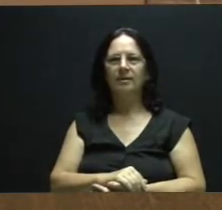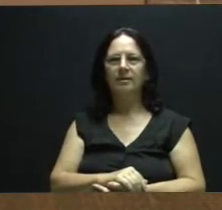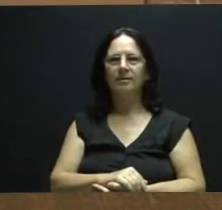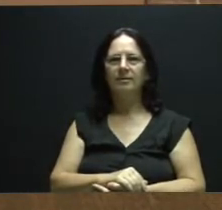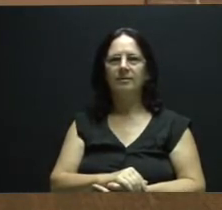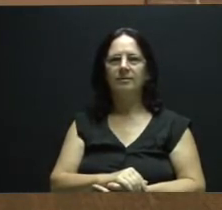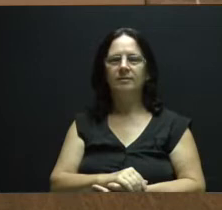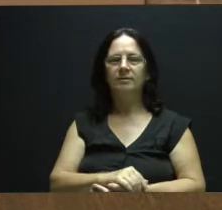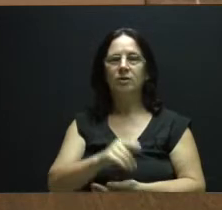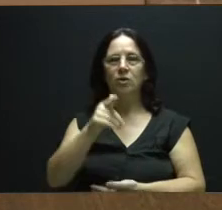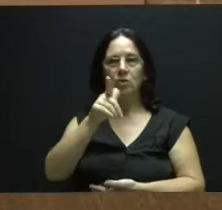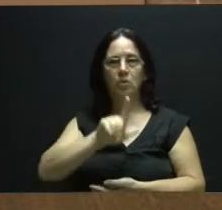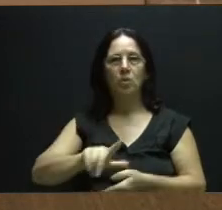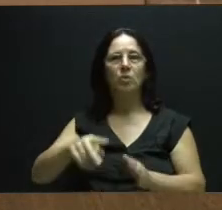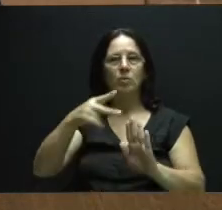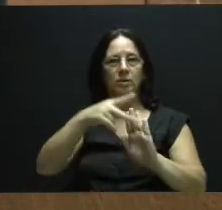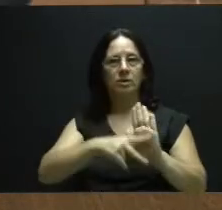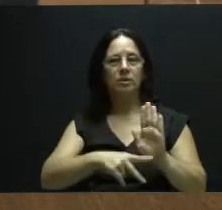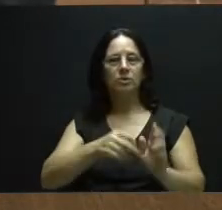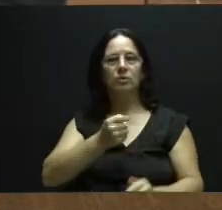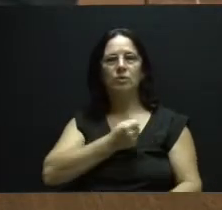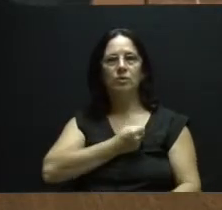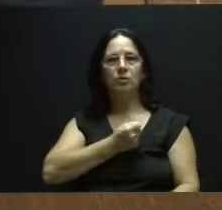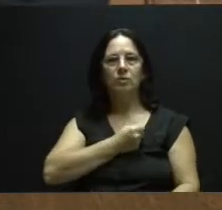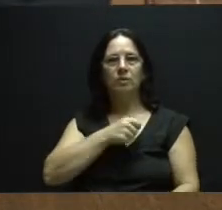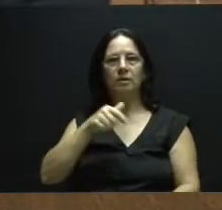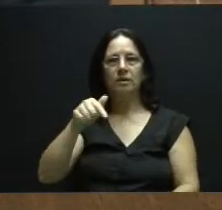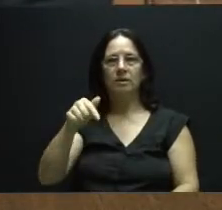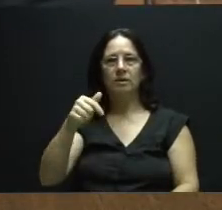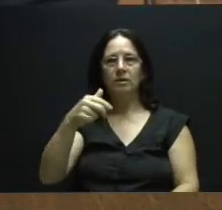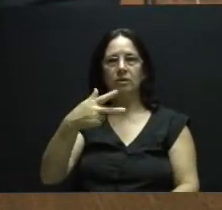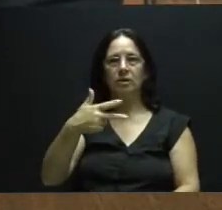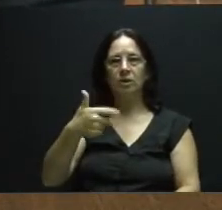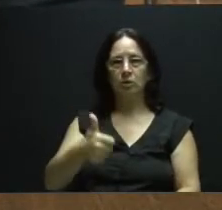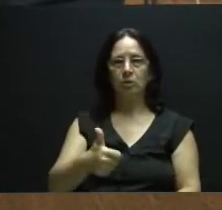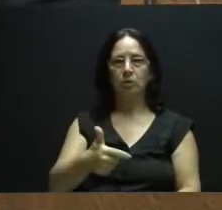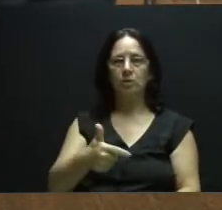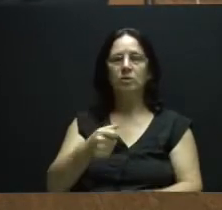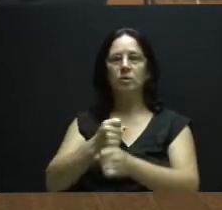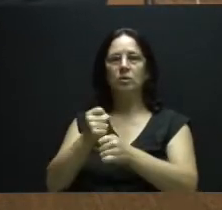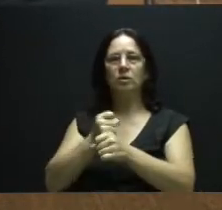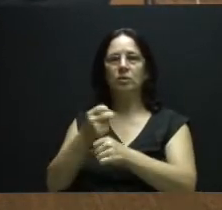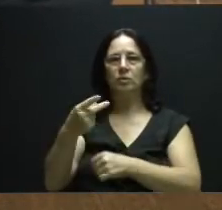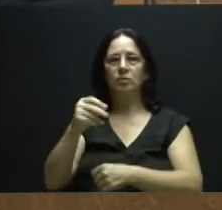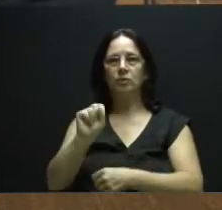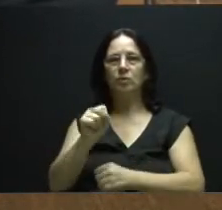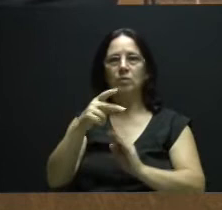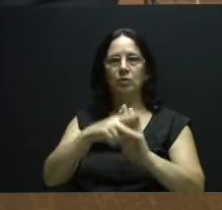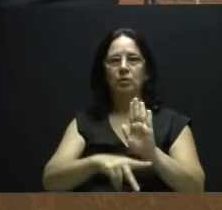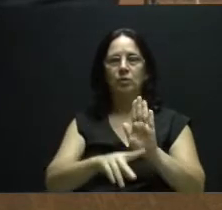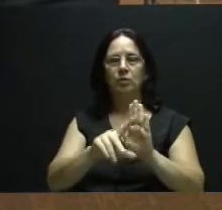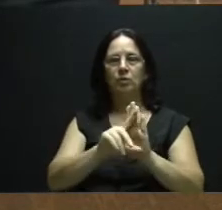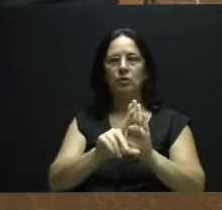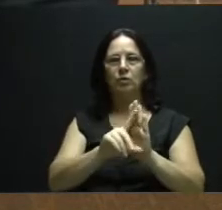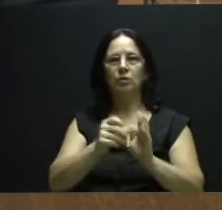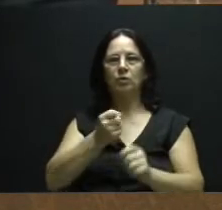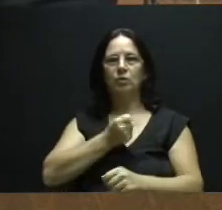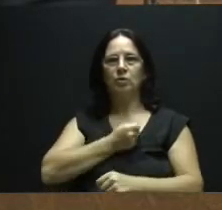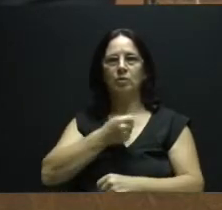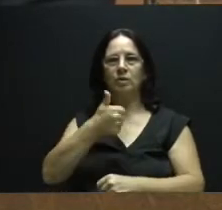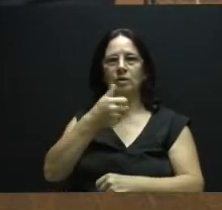o próximo item da pauta é o processo 732 2018 projeto de lei número